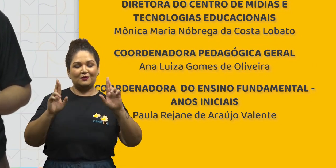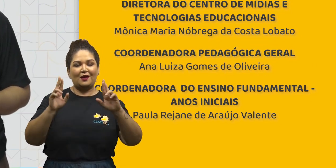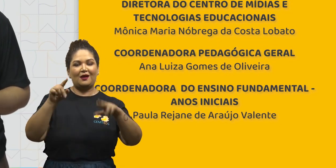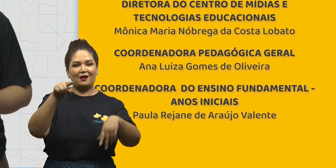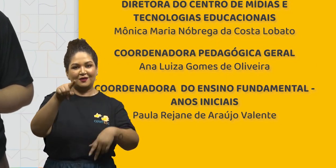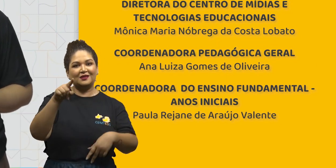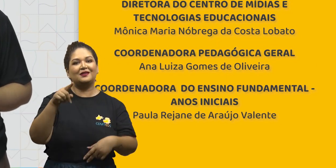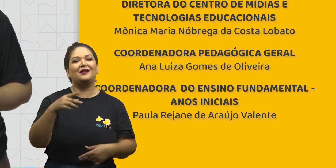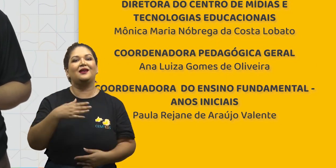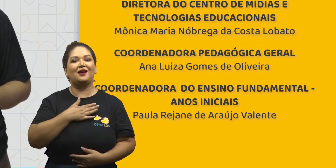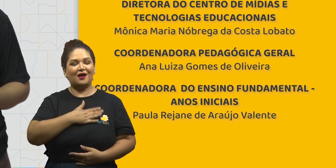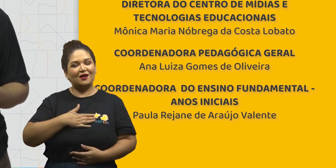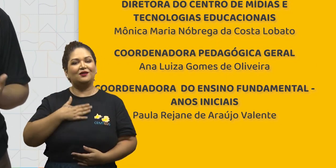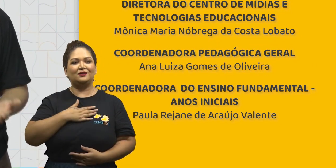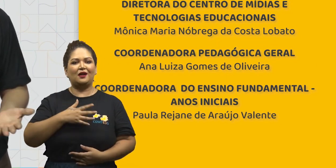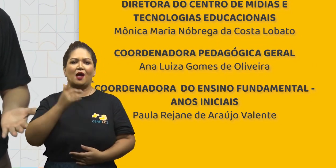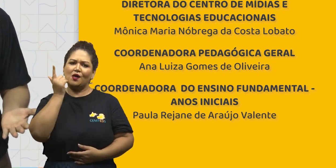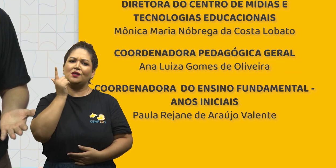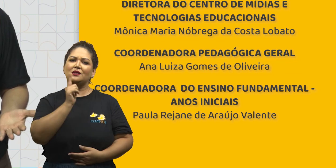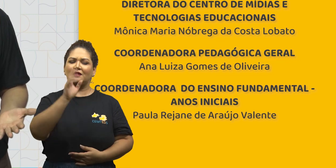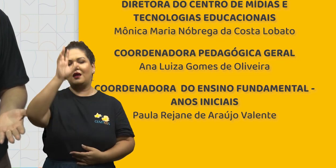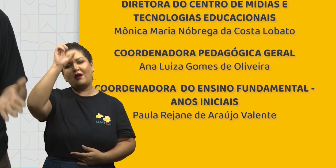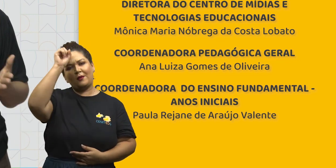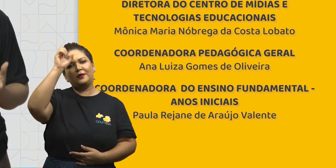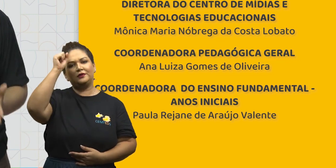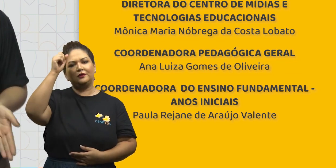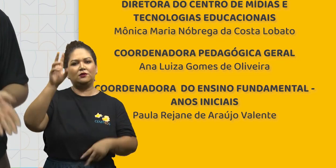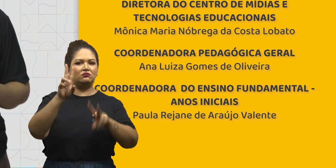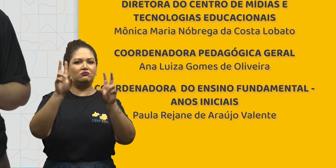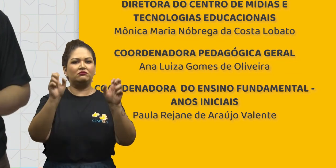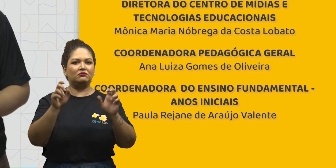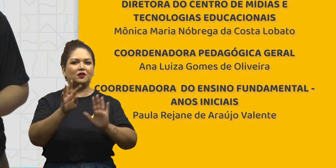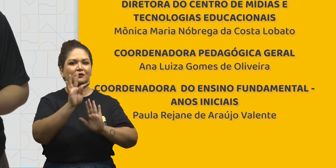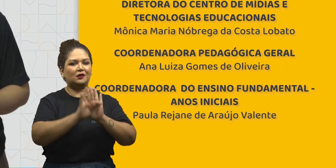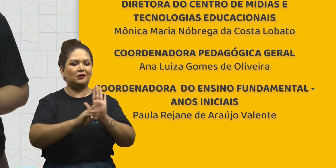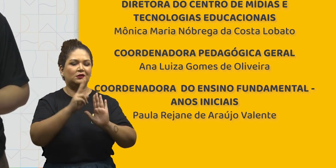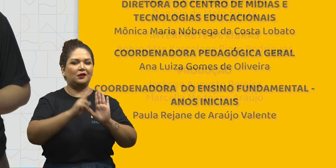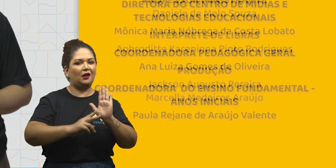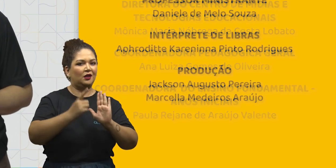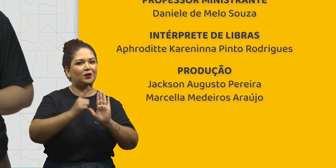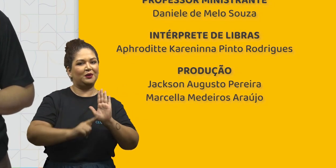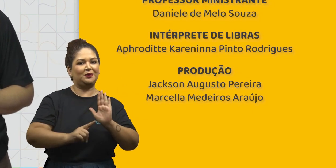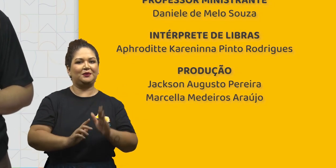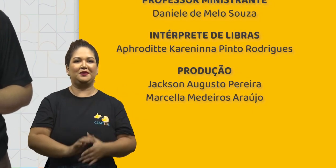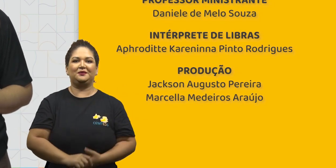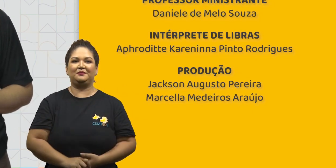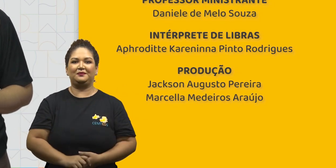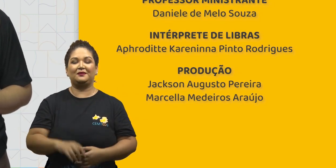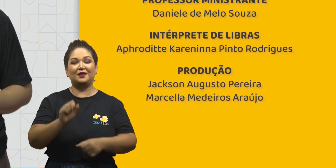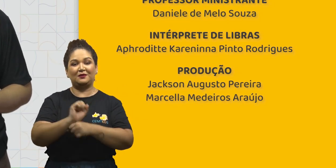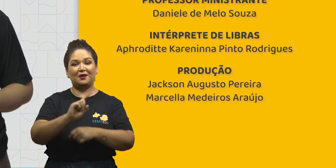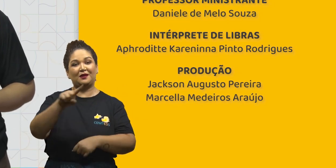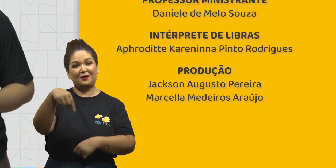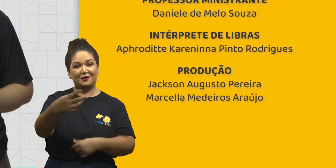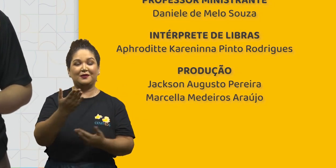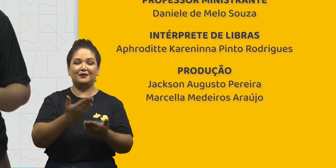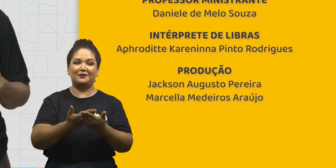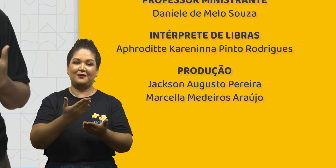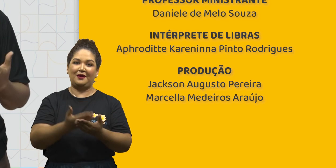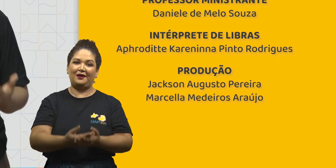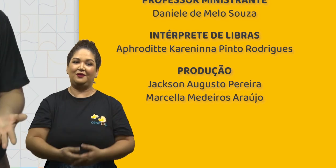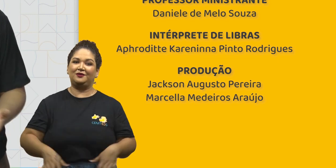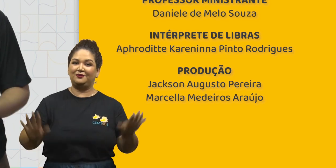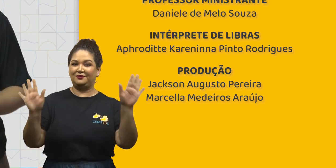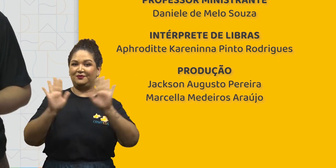Espero que você, aluno e aluna, tenha conseguido aprender mais sobre reler e revisar textos. Aguardo